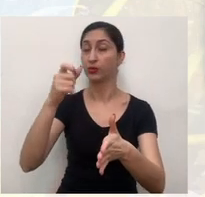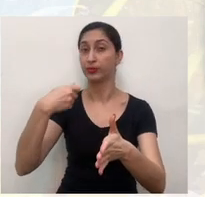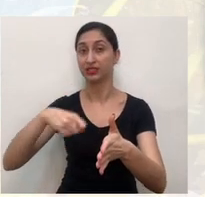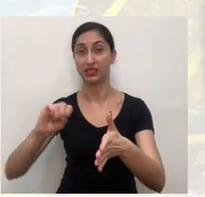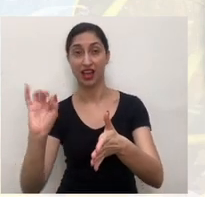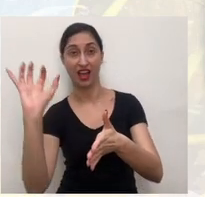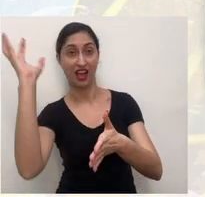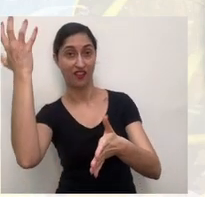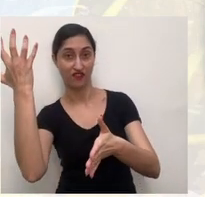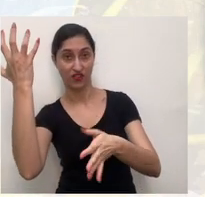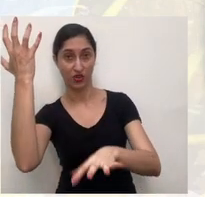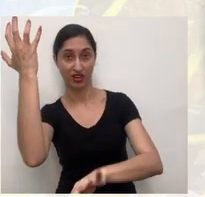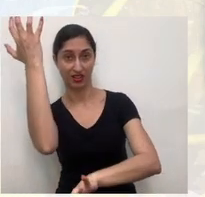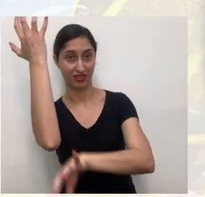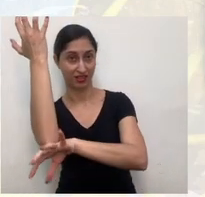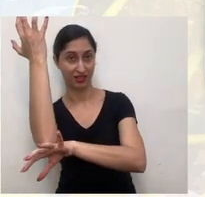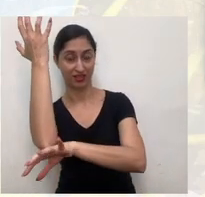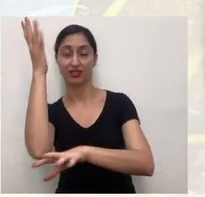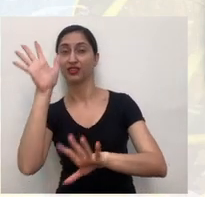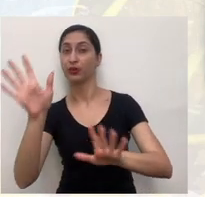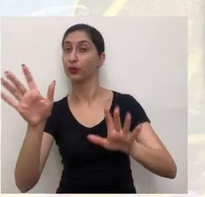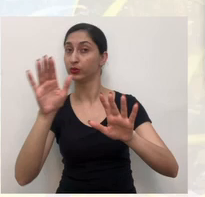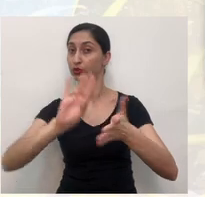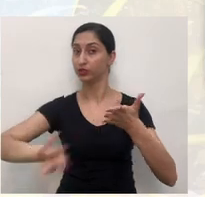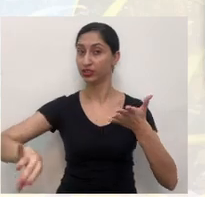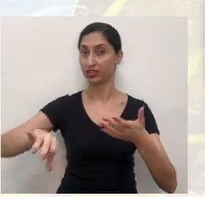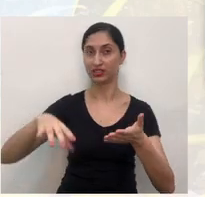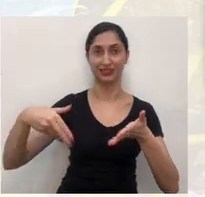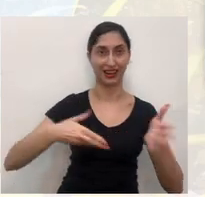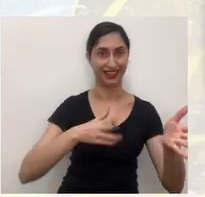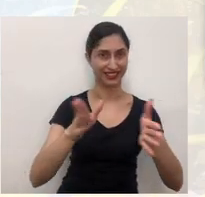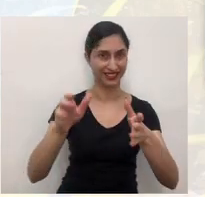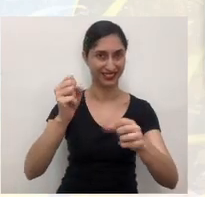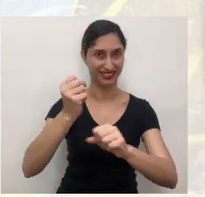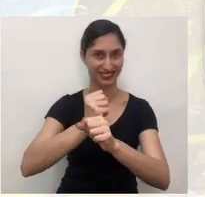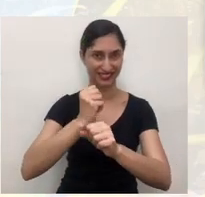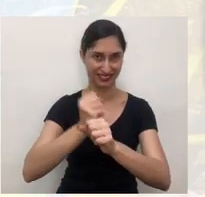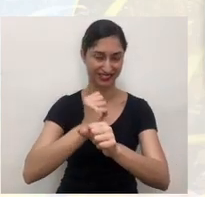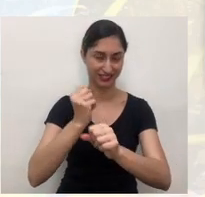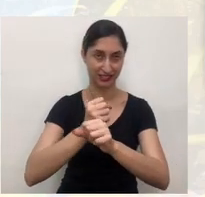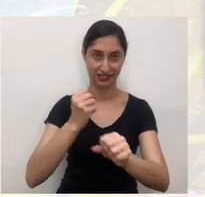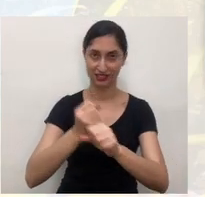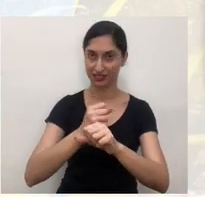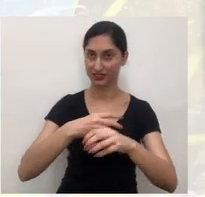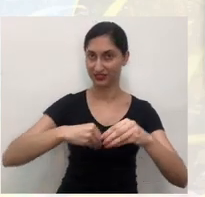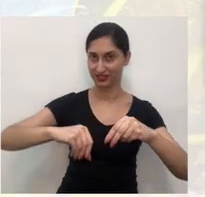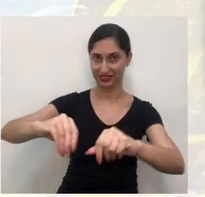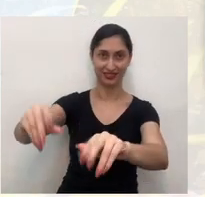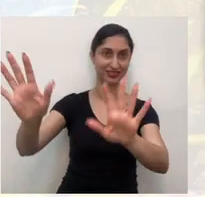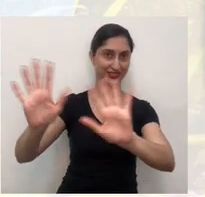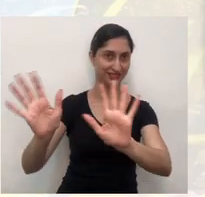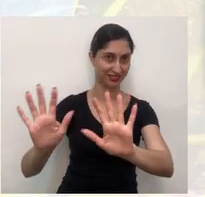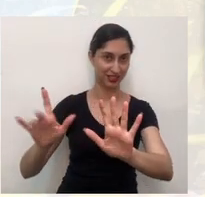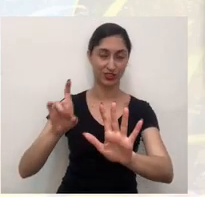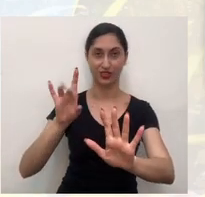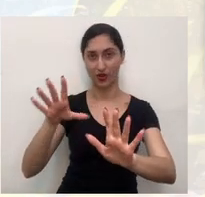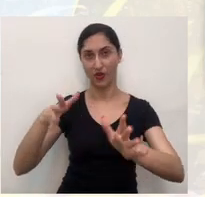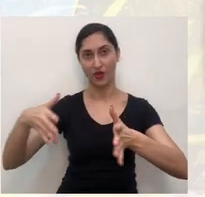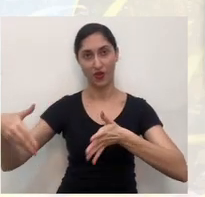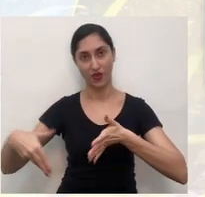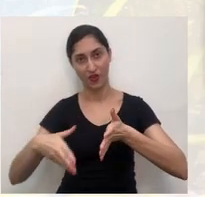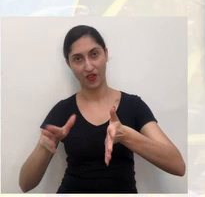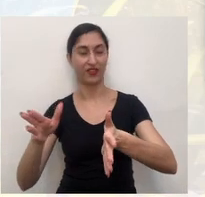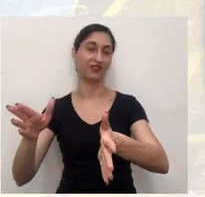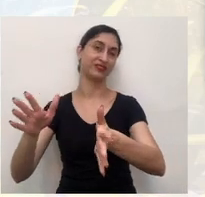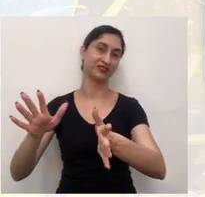pensando em 3 dimensões, sabe? E aí, essa imagem, essa metáfora é só poética, mas